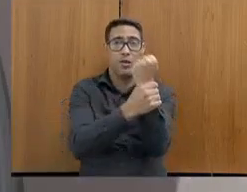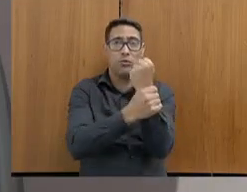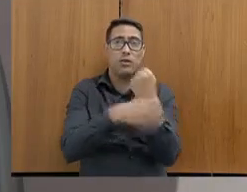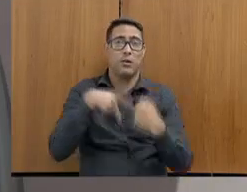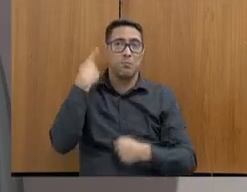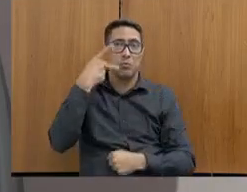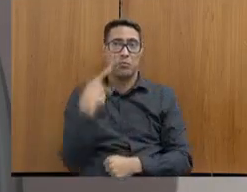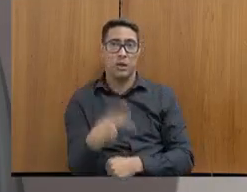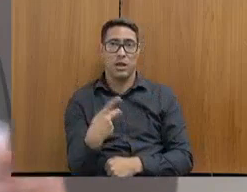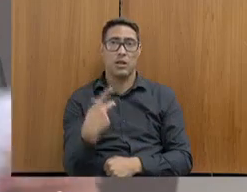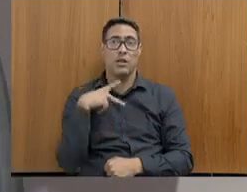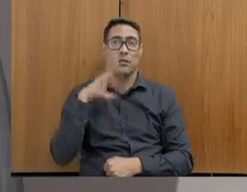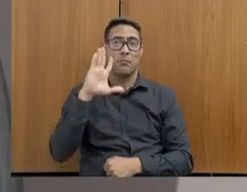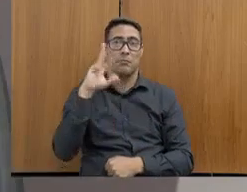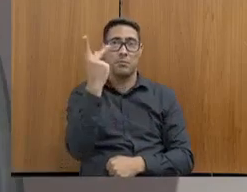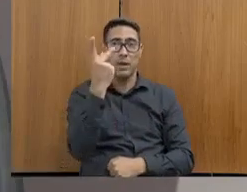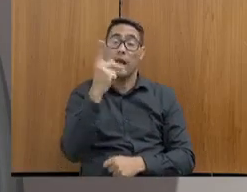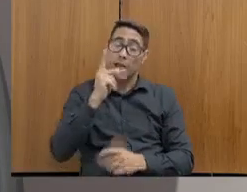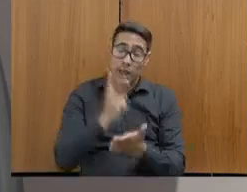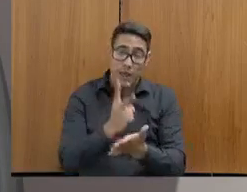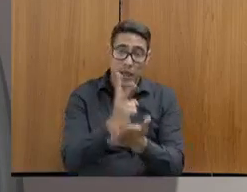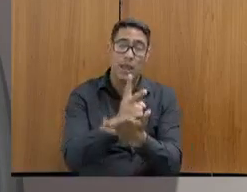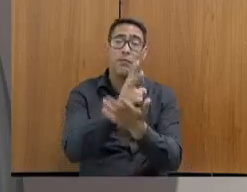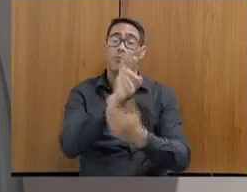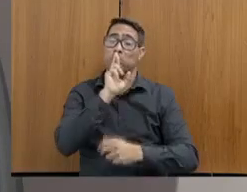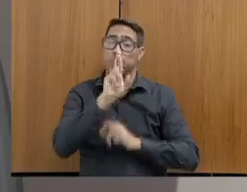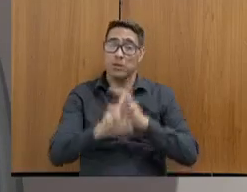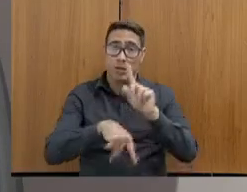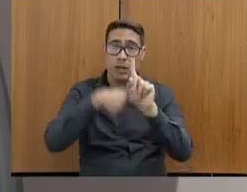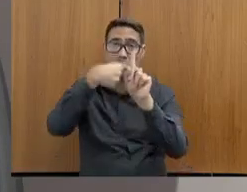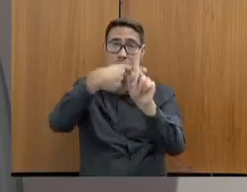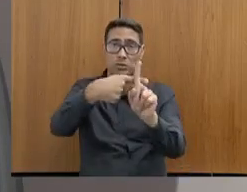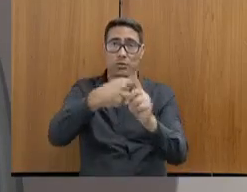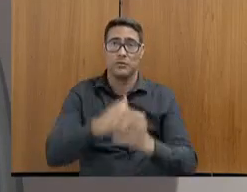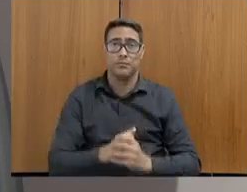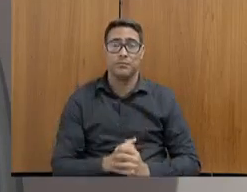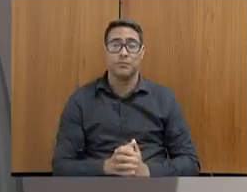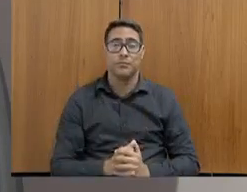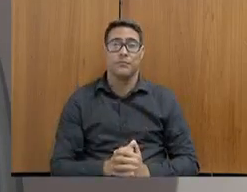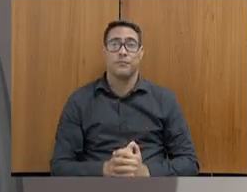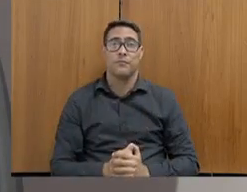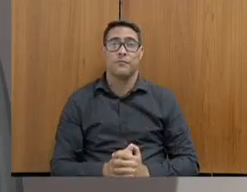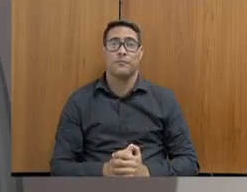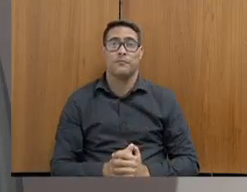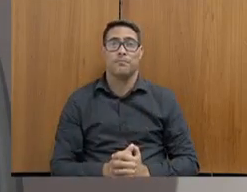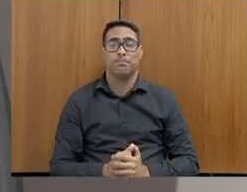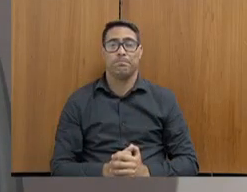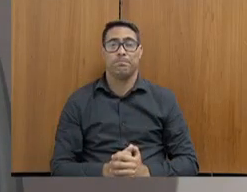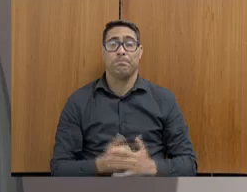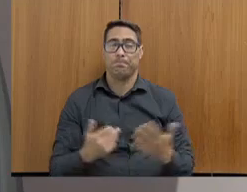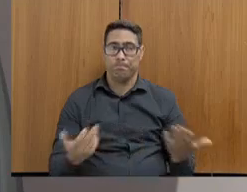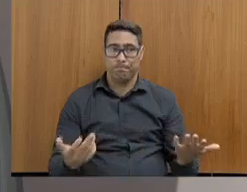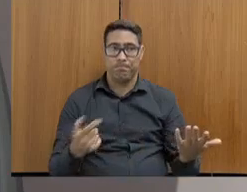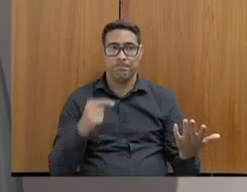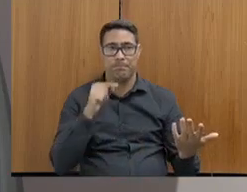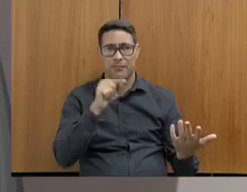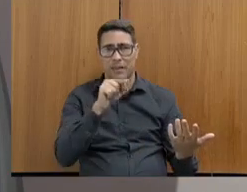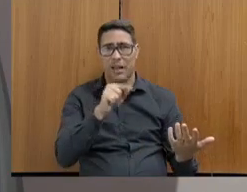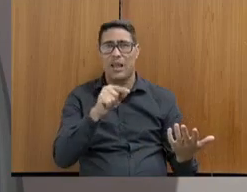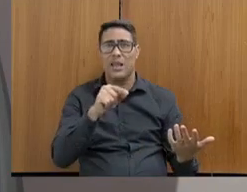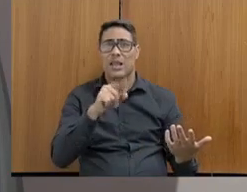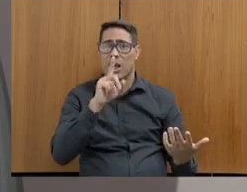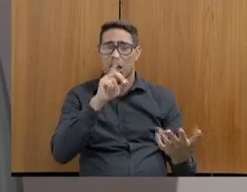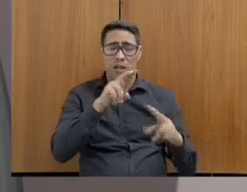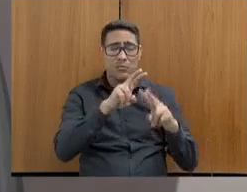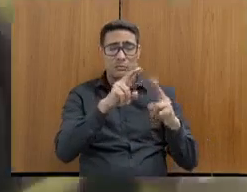sempre com resultados positivos em relação a ocorrência de feminicídios